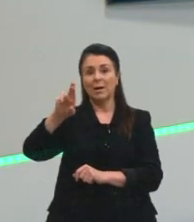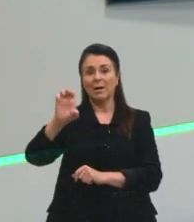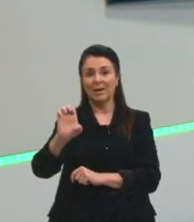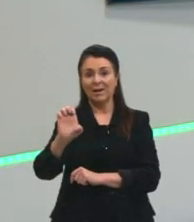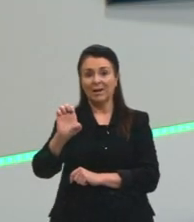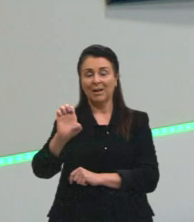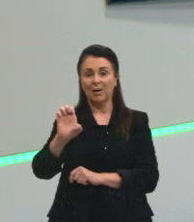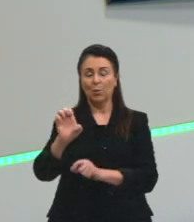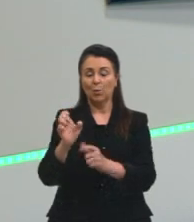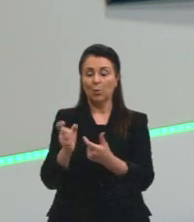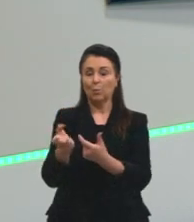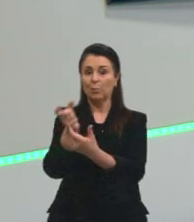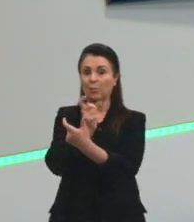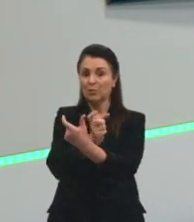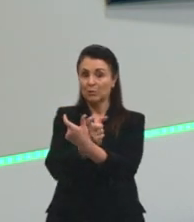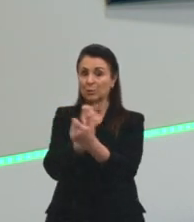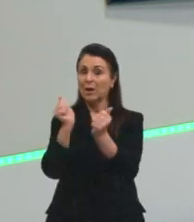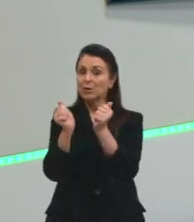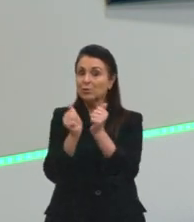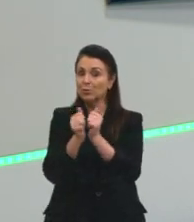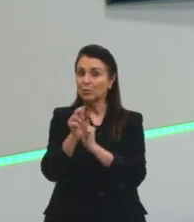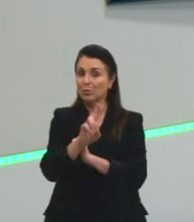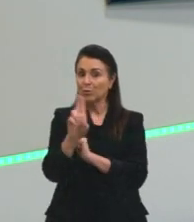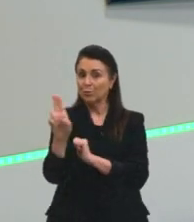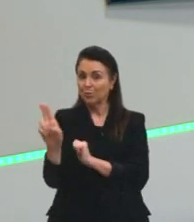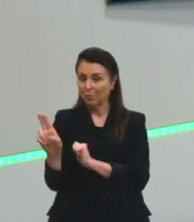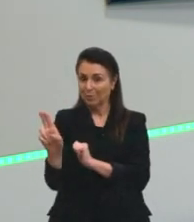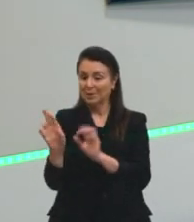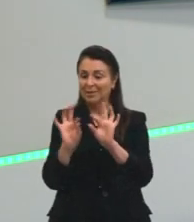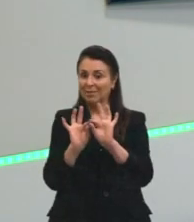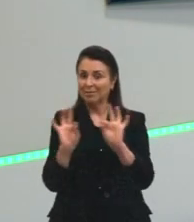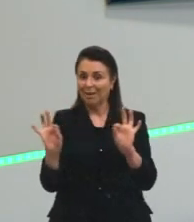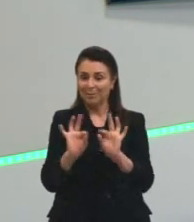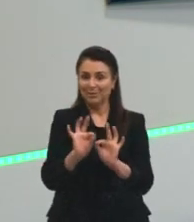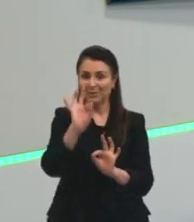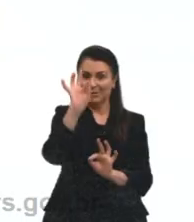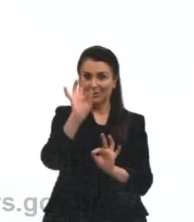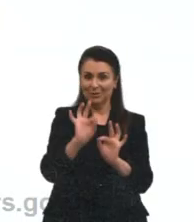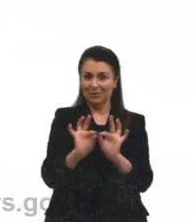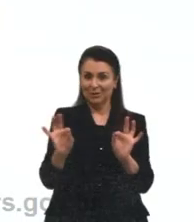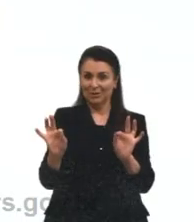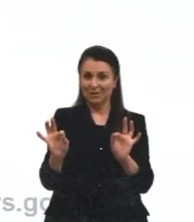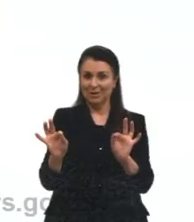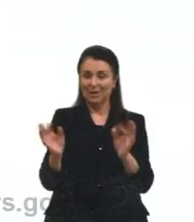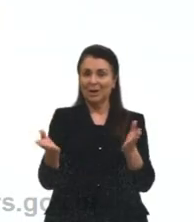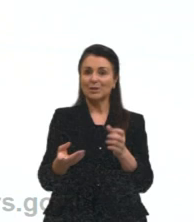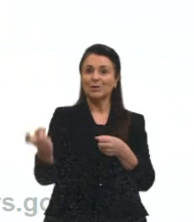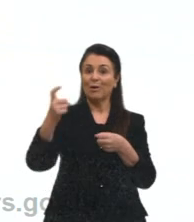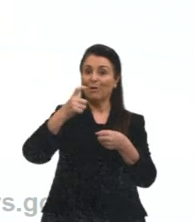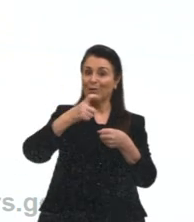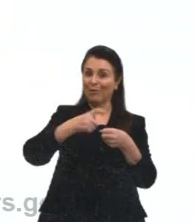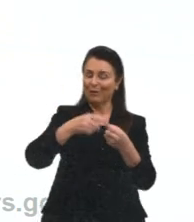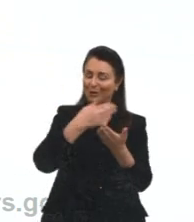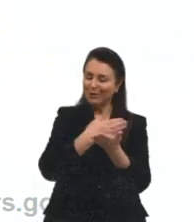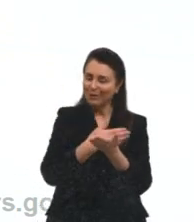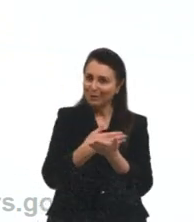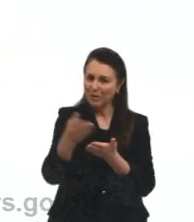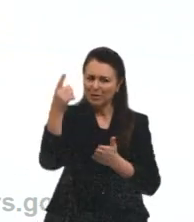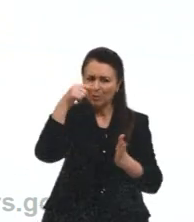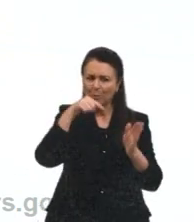com a o nome né da unidade de medida 1 bom então a gente volta na pergunta Inicial